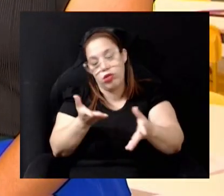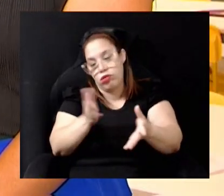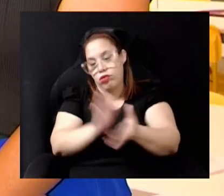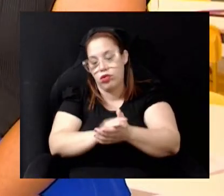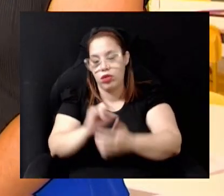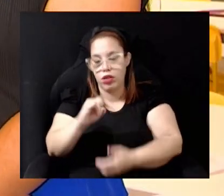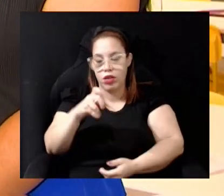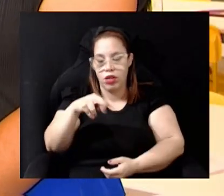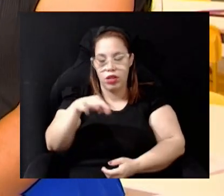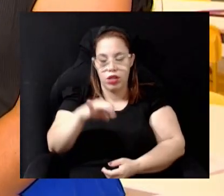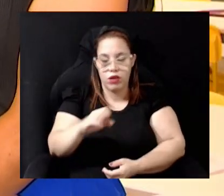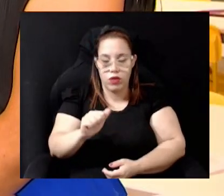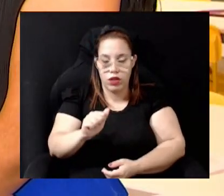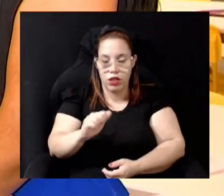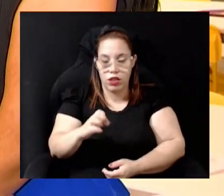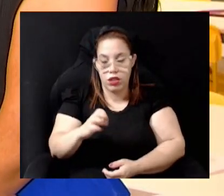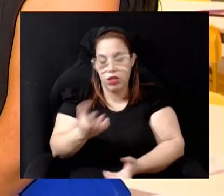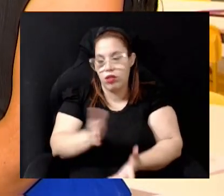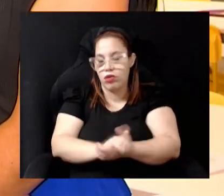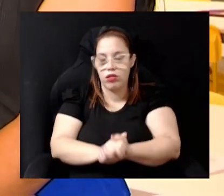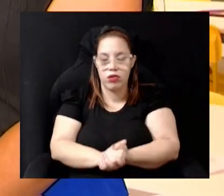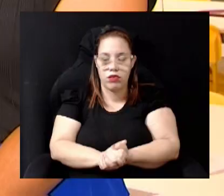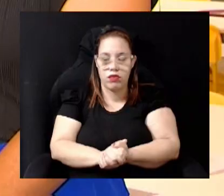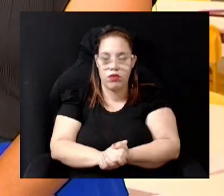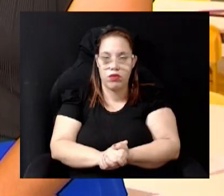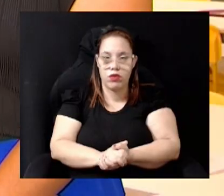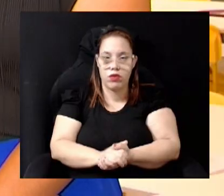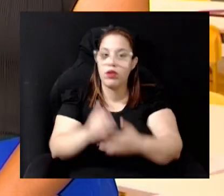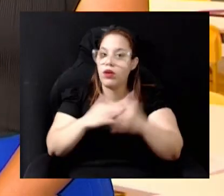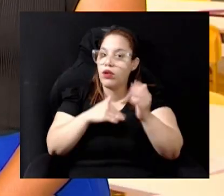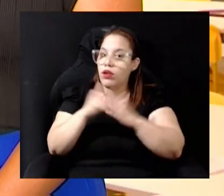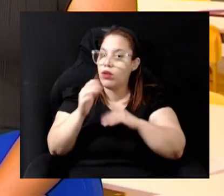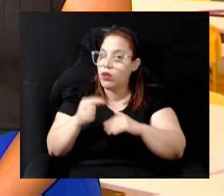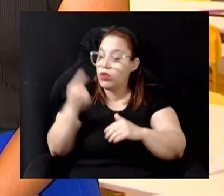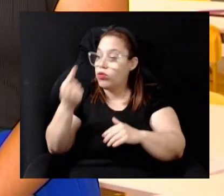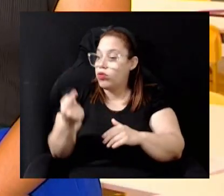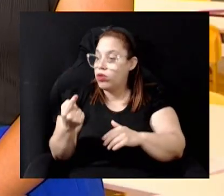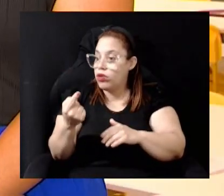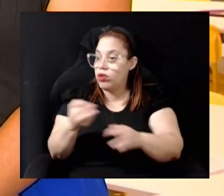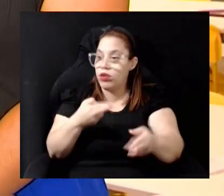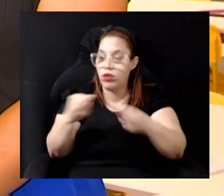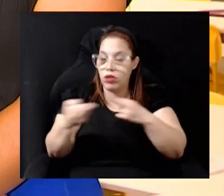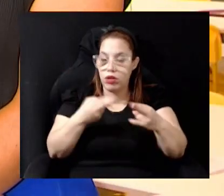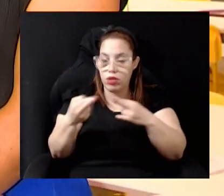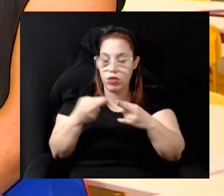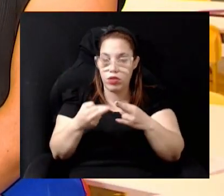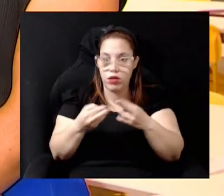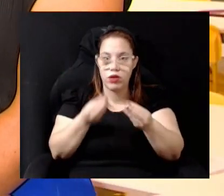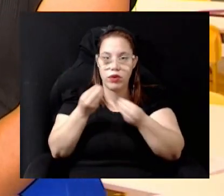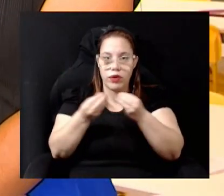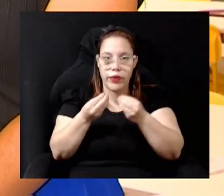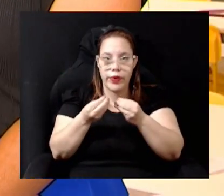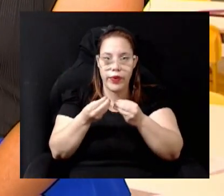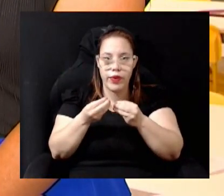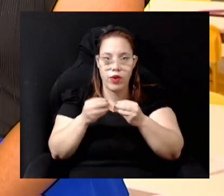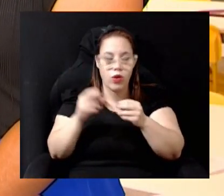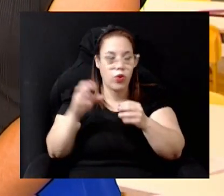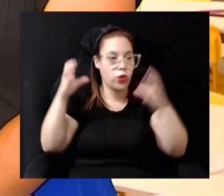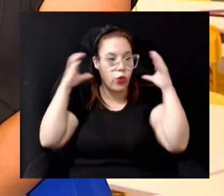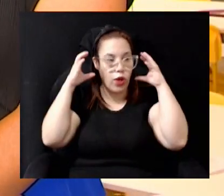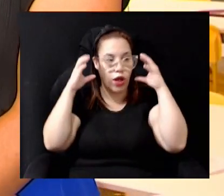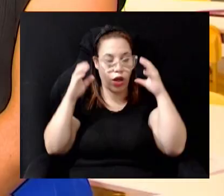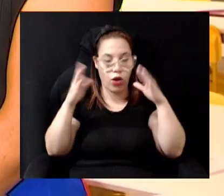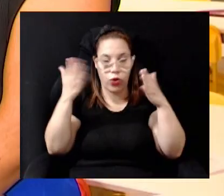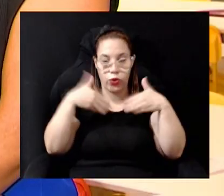produto. E o nosso curso vai tratar também de outras competências relacionadas a design, como produção audiovisual, como